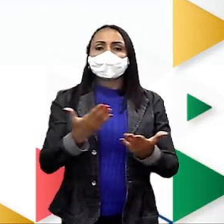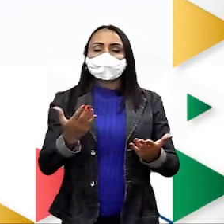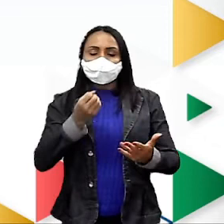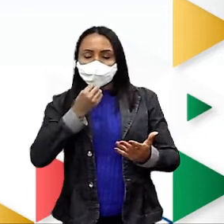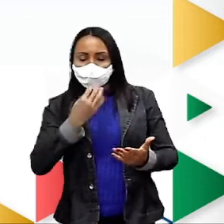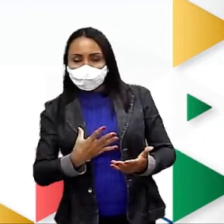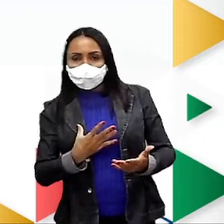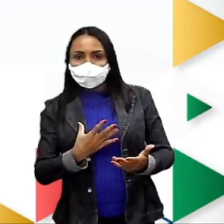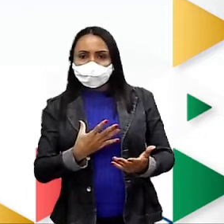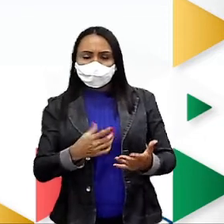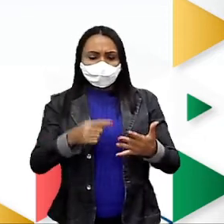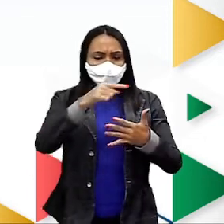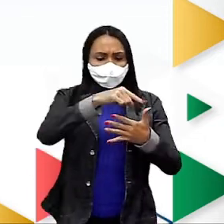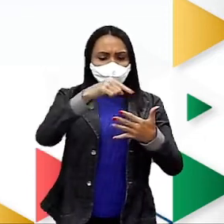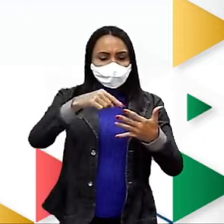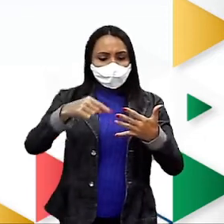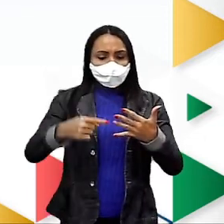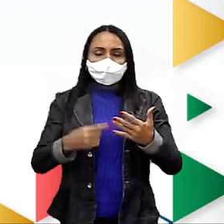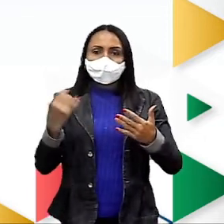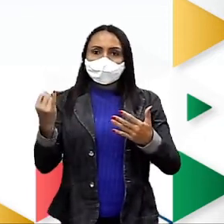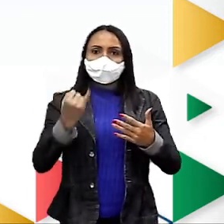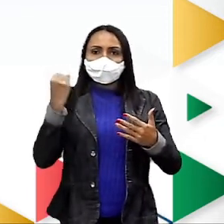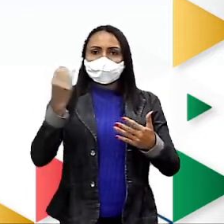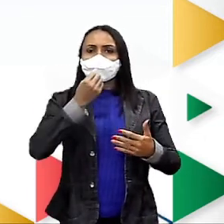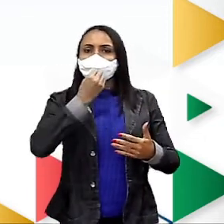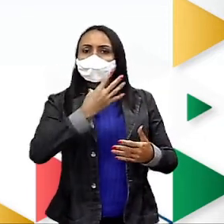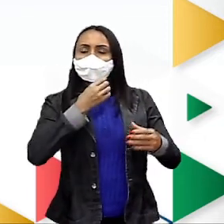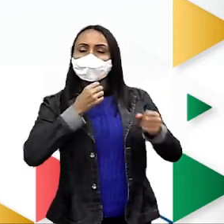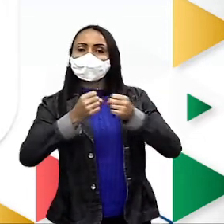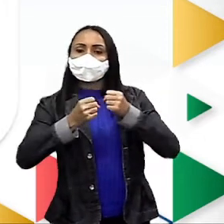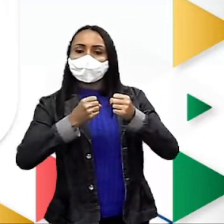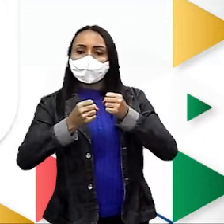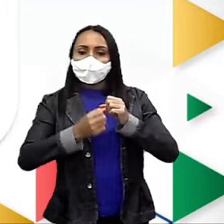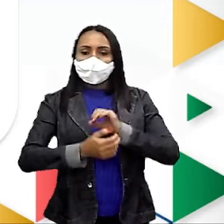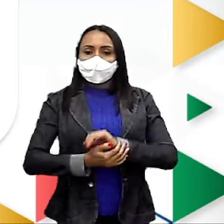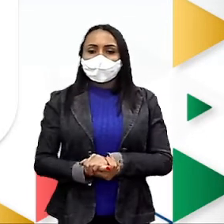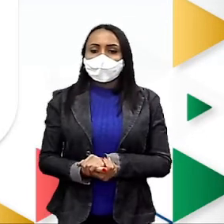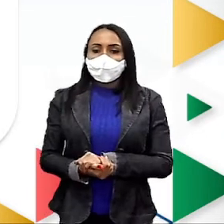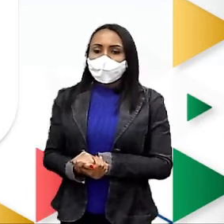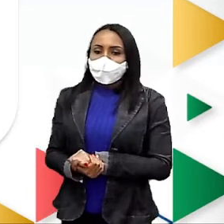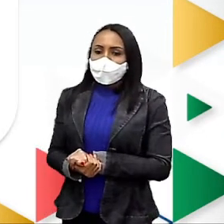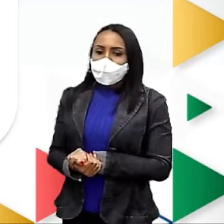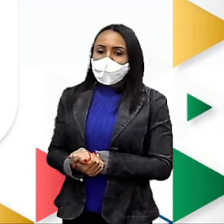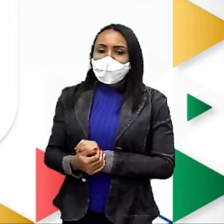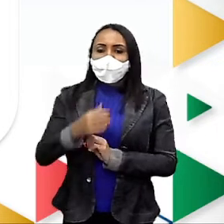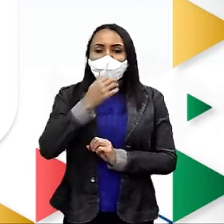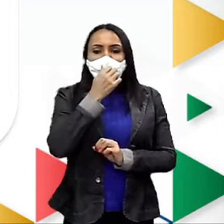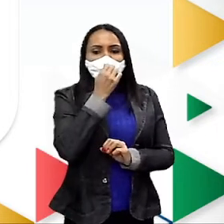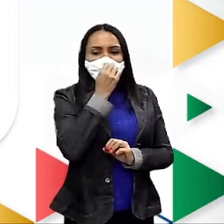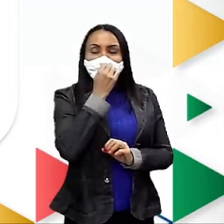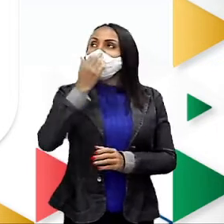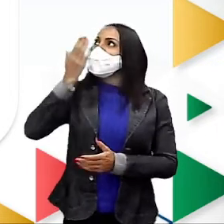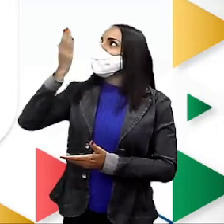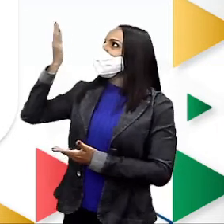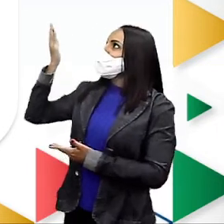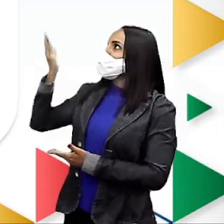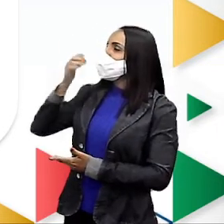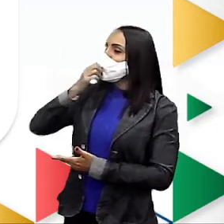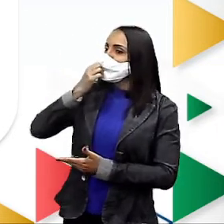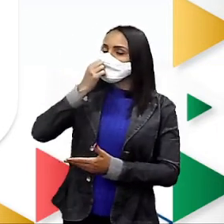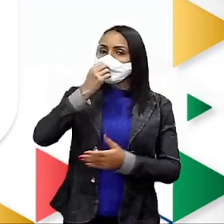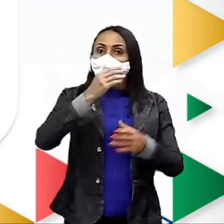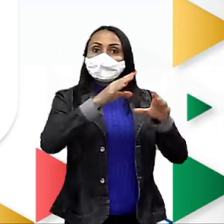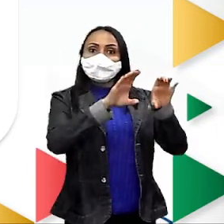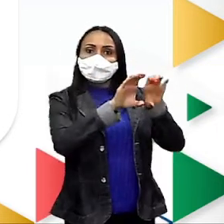Quais são os pontos principais para uma boa entrevista? Vamos ver. Olha aí. A